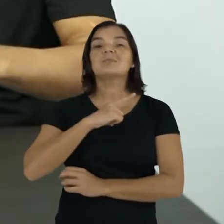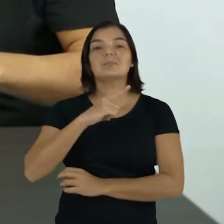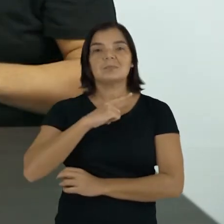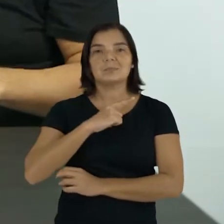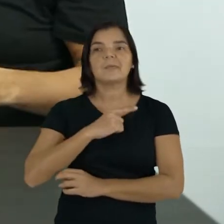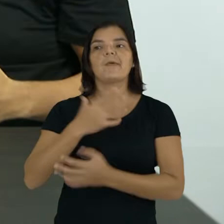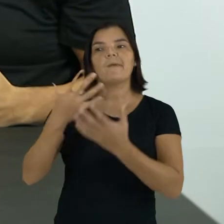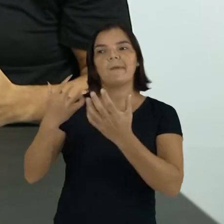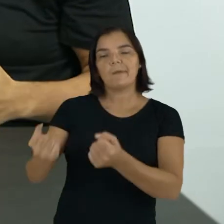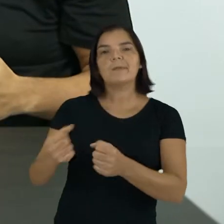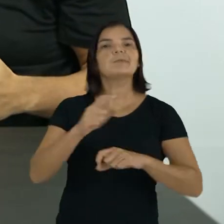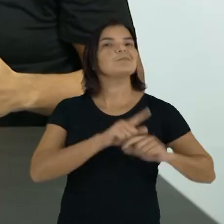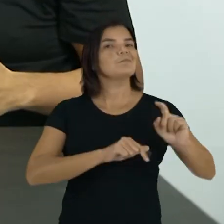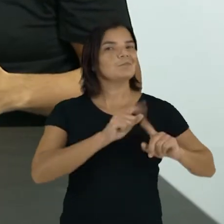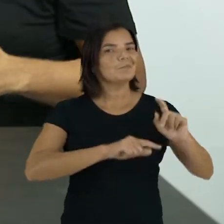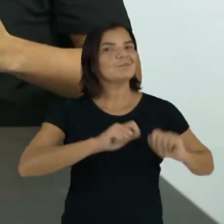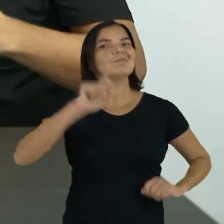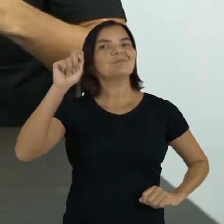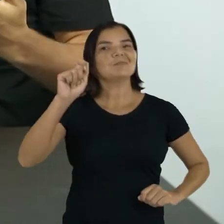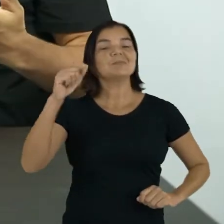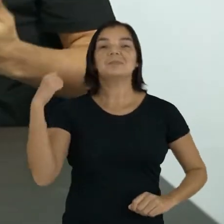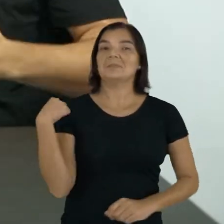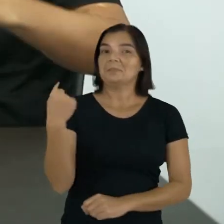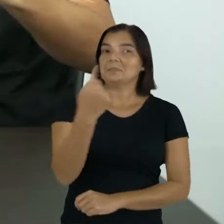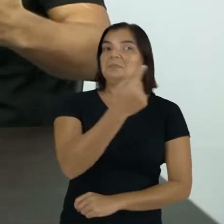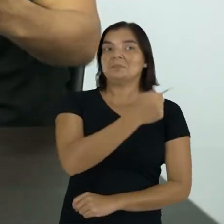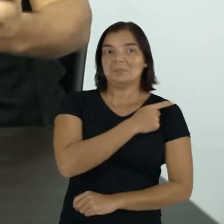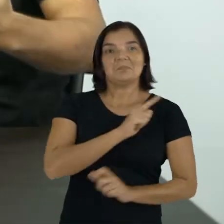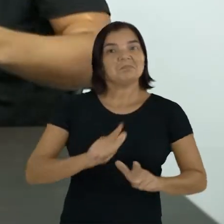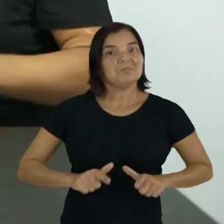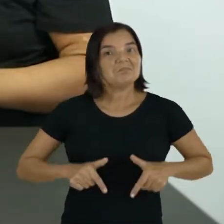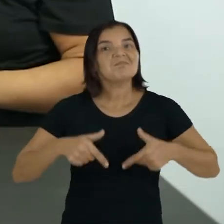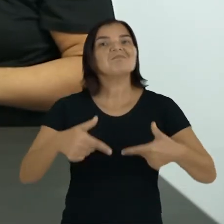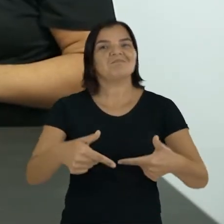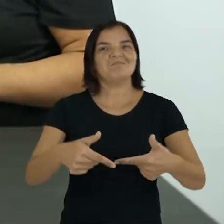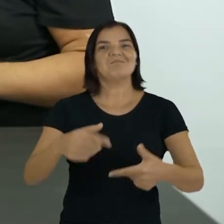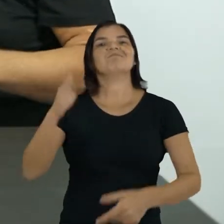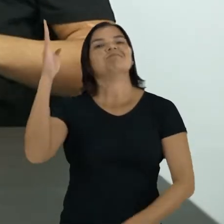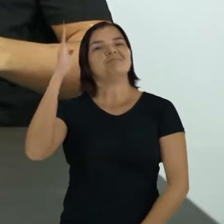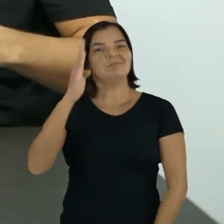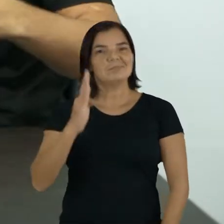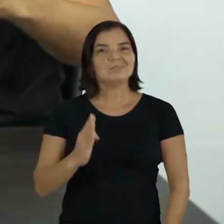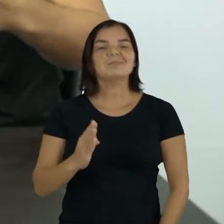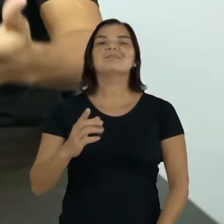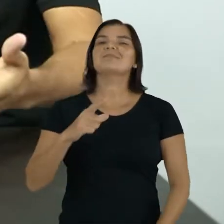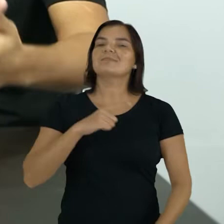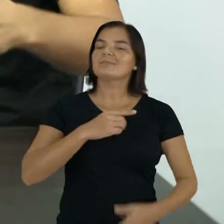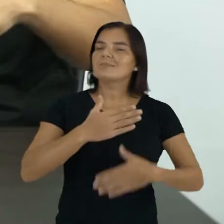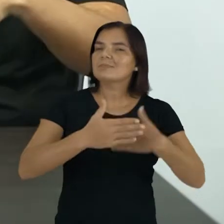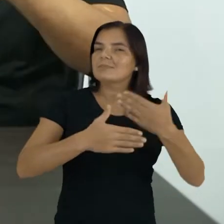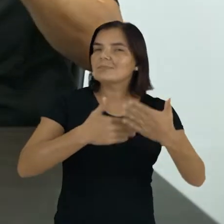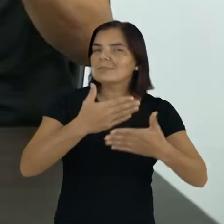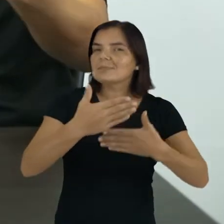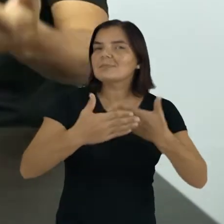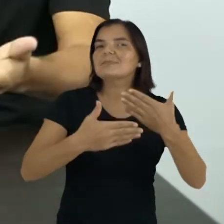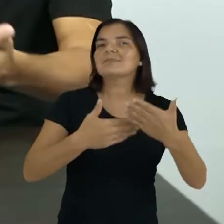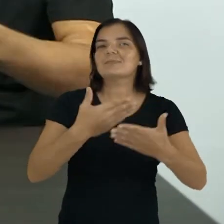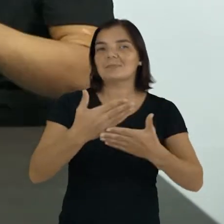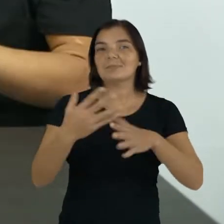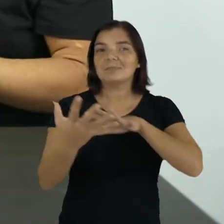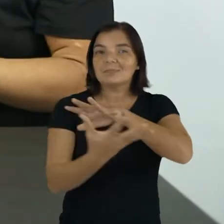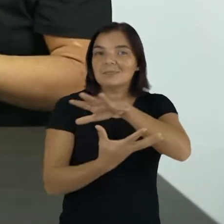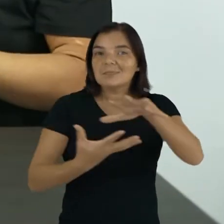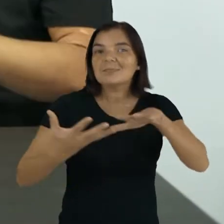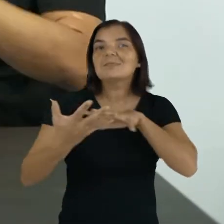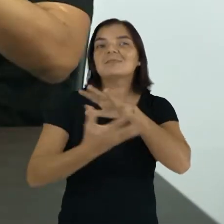o Acre. Olha que interessante, né? Nosso Acre batalhou para ser brasileiro. É, houve um processo em que, na